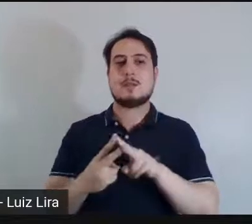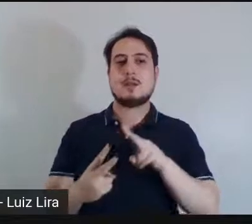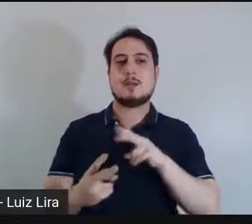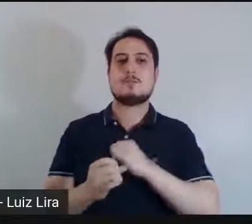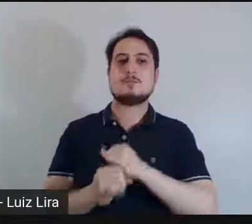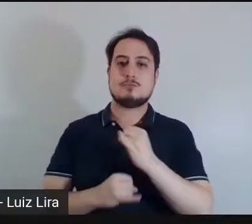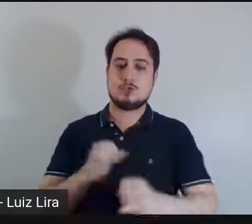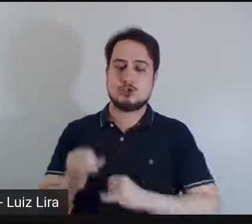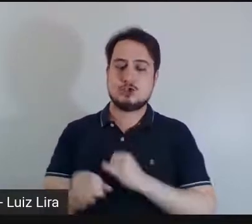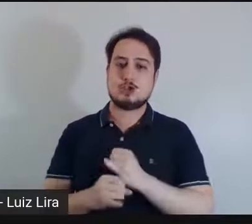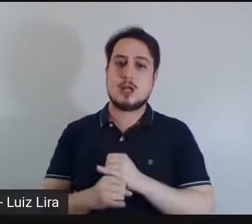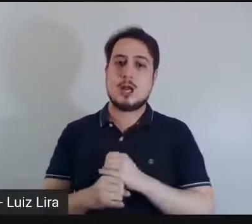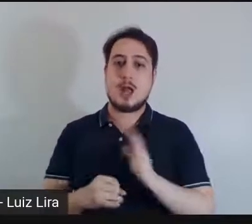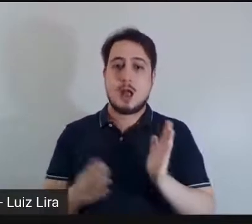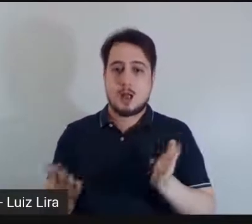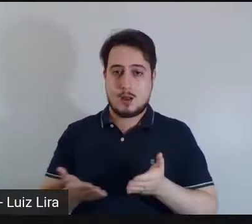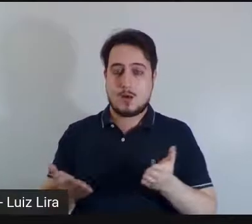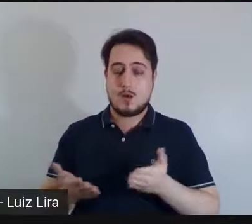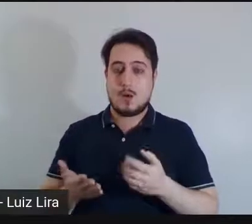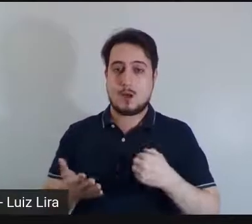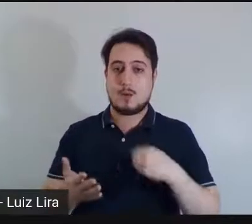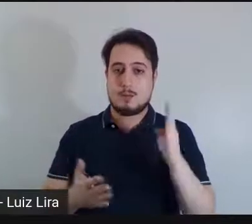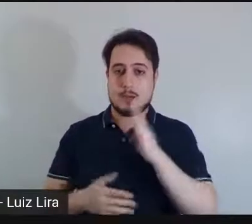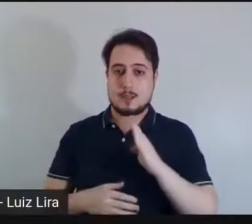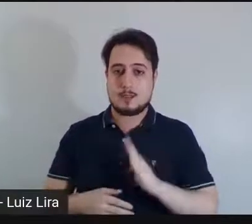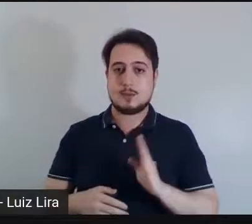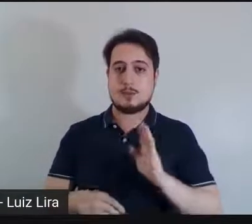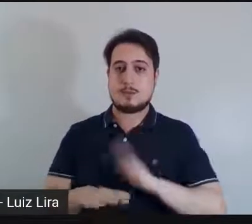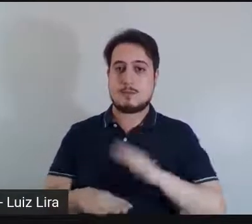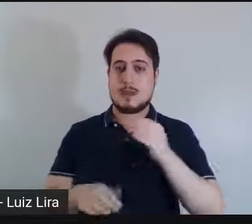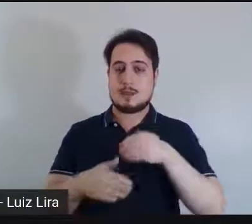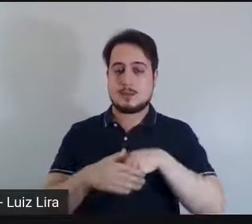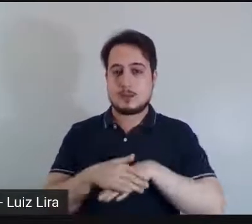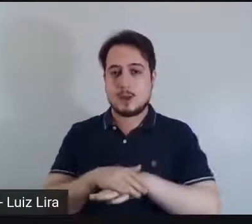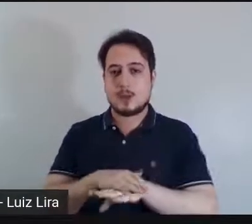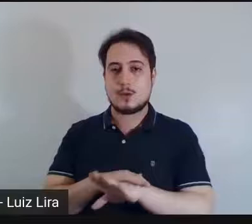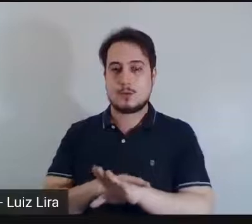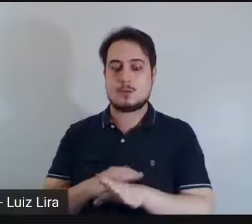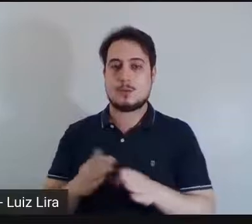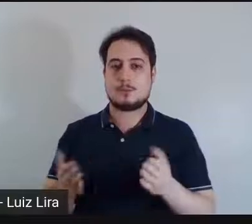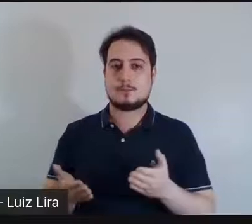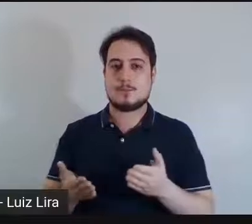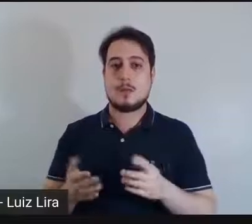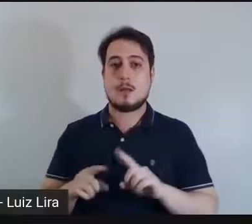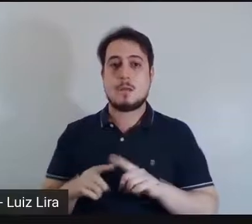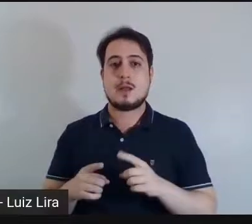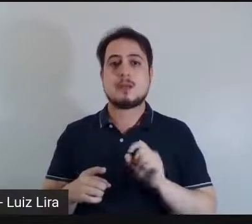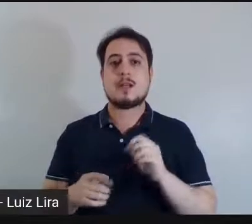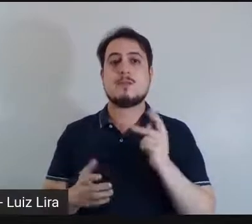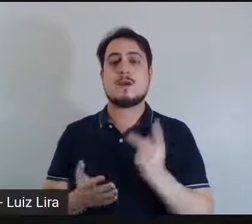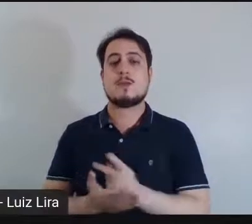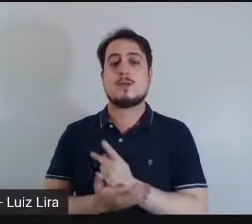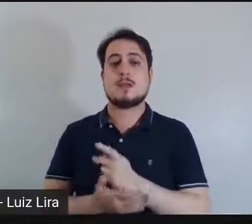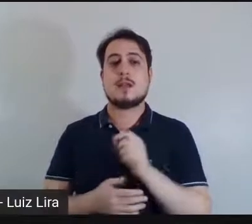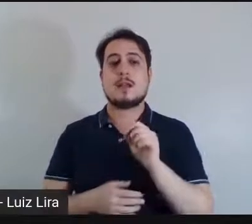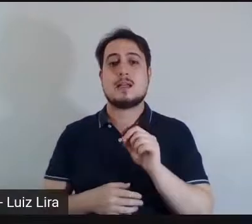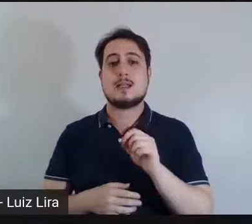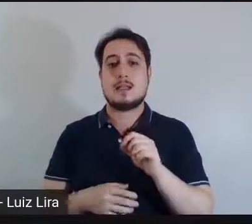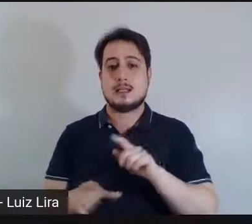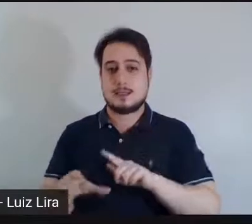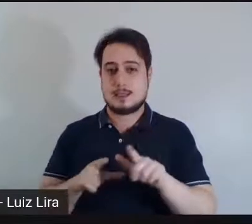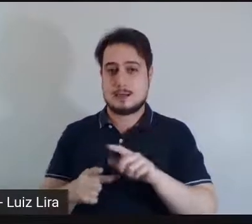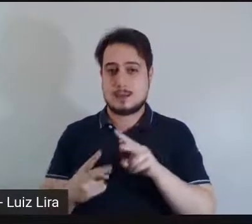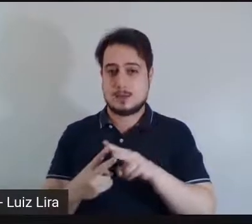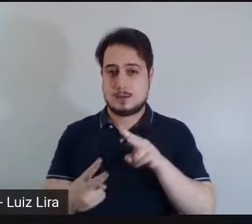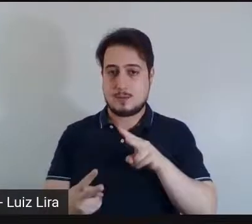tempo, a gente que não tinha implementado ainda com muita, né, com substância, mas o que vai acontecer? Quem está no remoto vai ter o